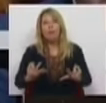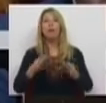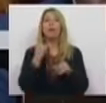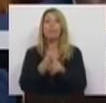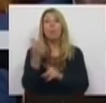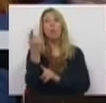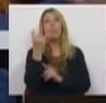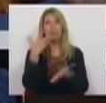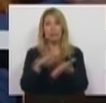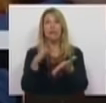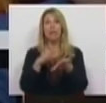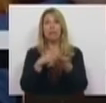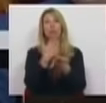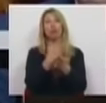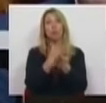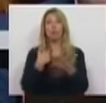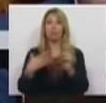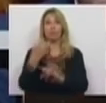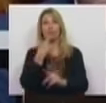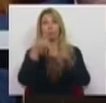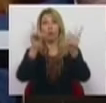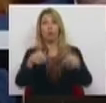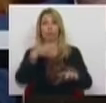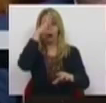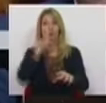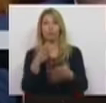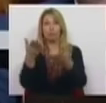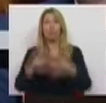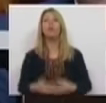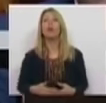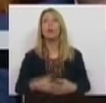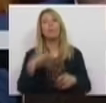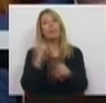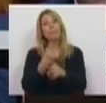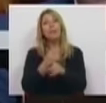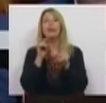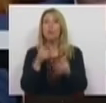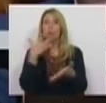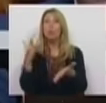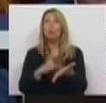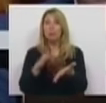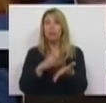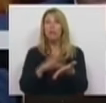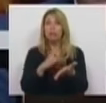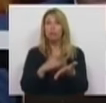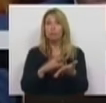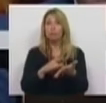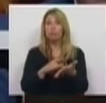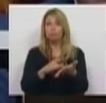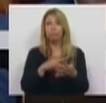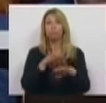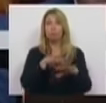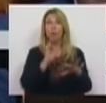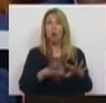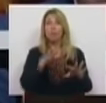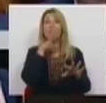que foi outra conquista deste Governo, apesar disso, os manuais escolares continuam a ter um peso muito grande no orçamento familiar,